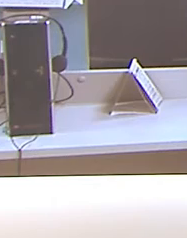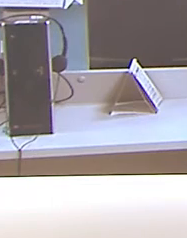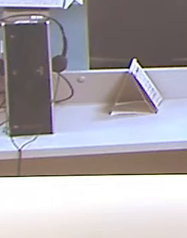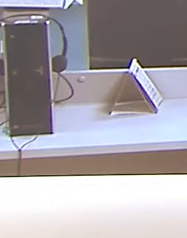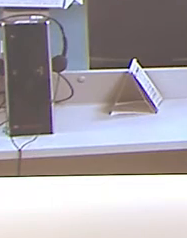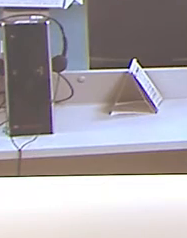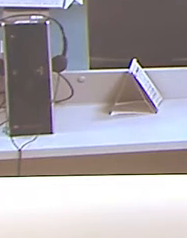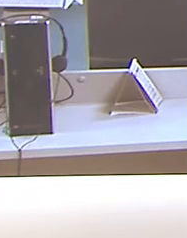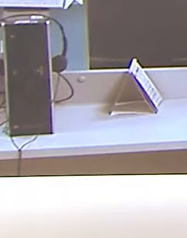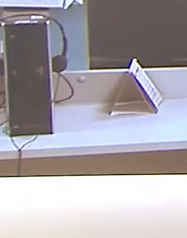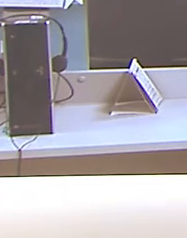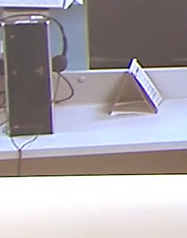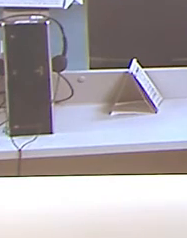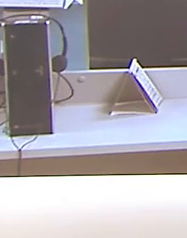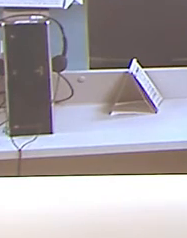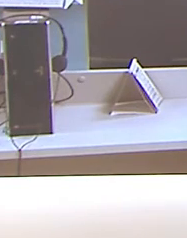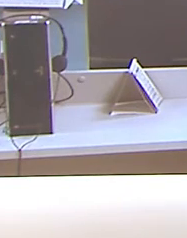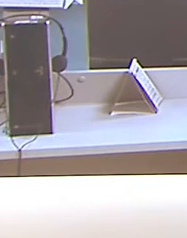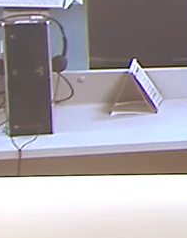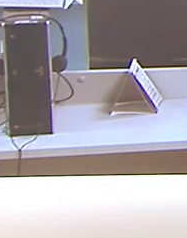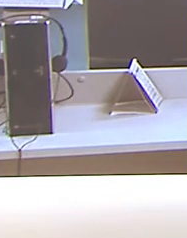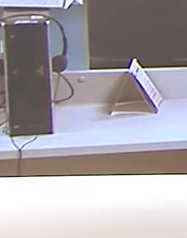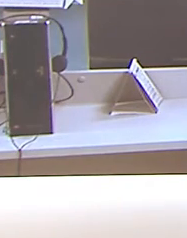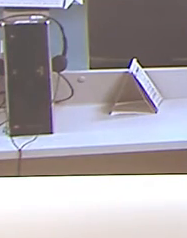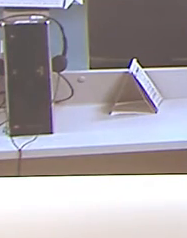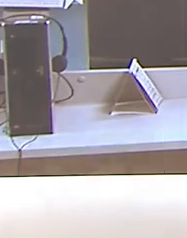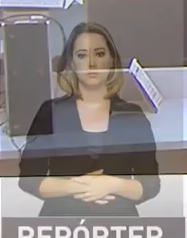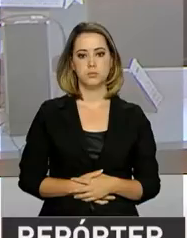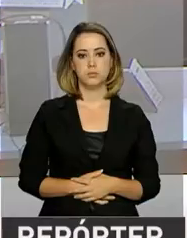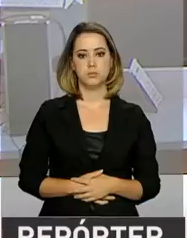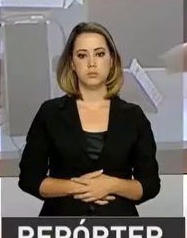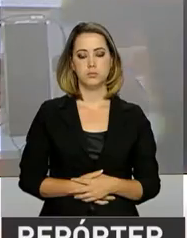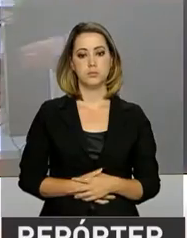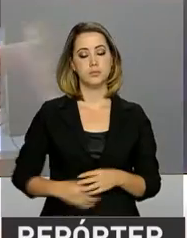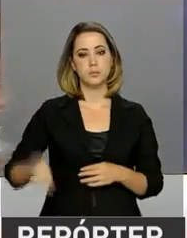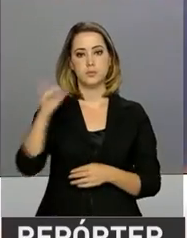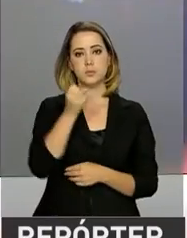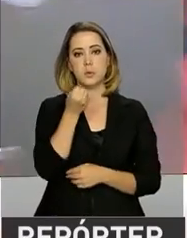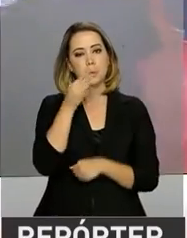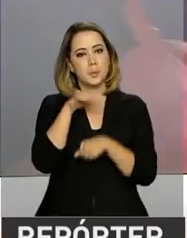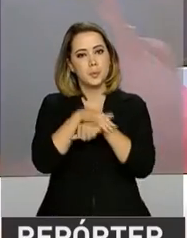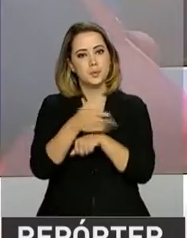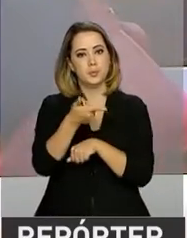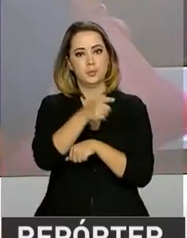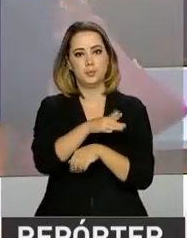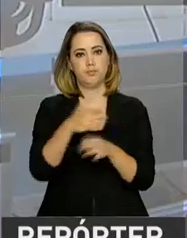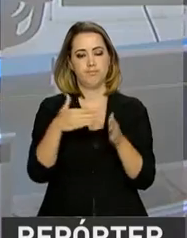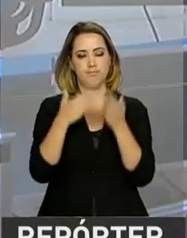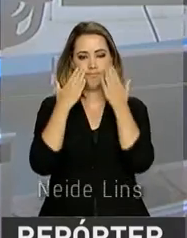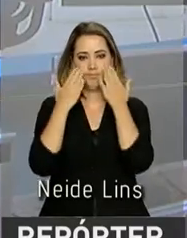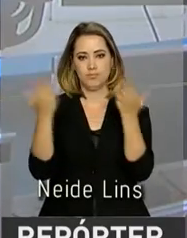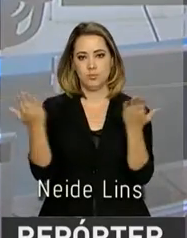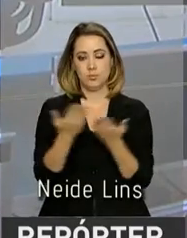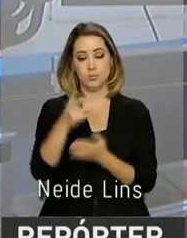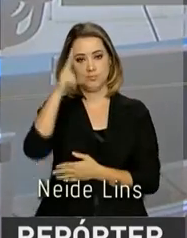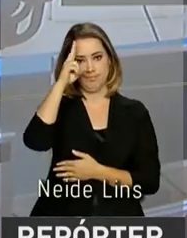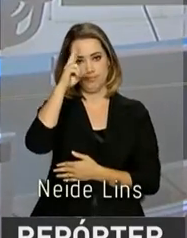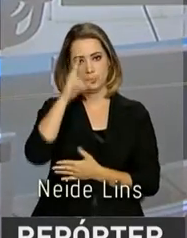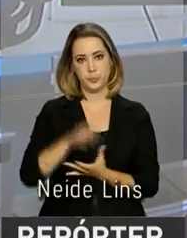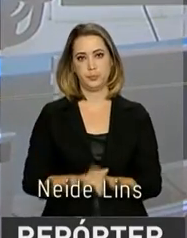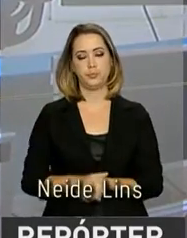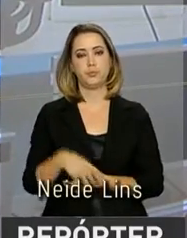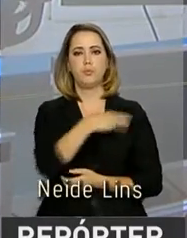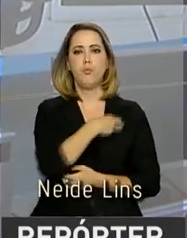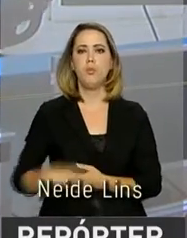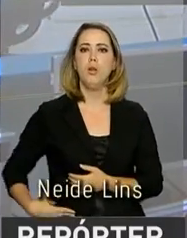olá boa noite estamos de volta com a última edição do repórter nbr desta segunda feira o ministro da